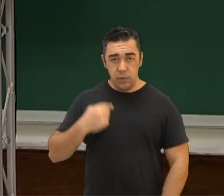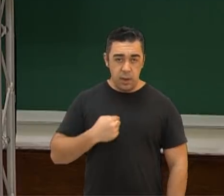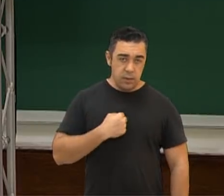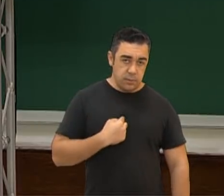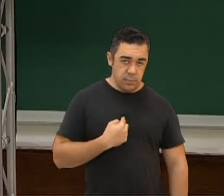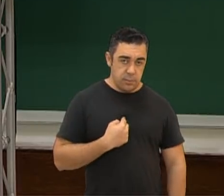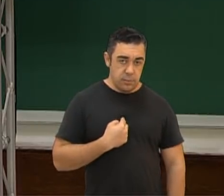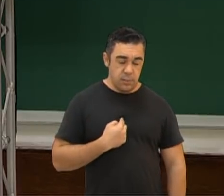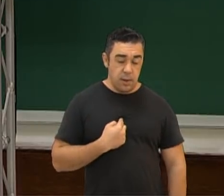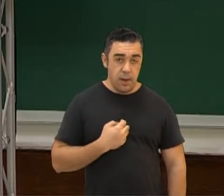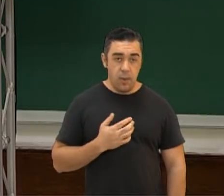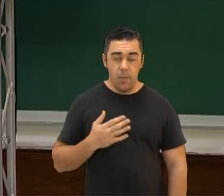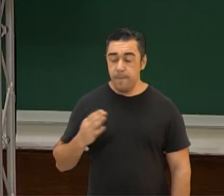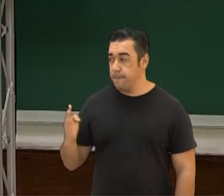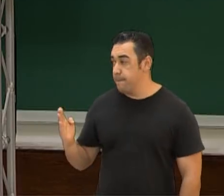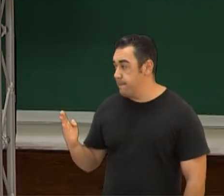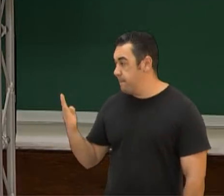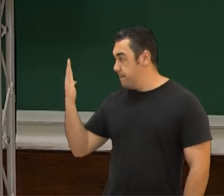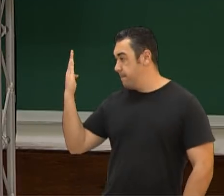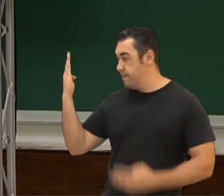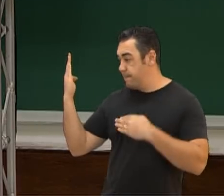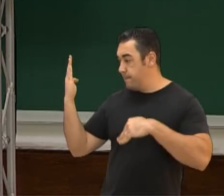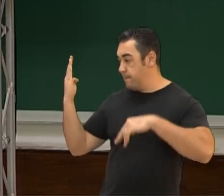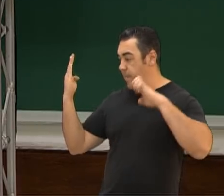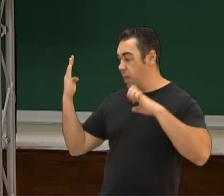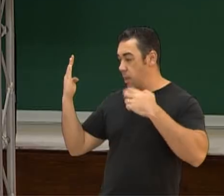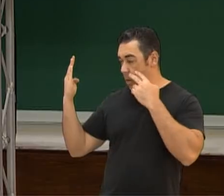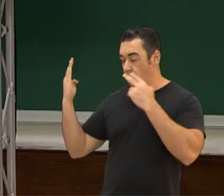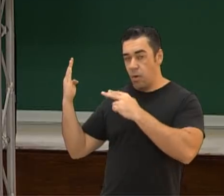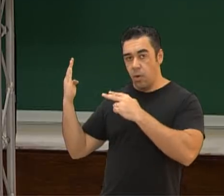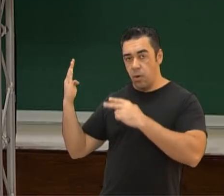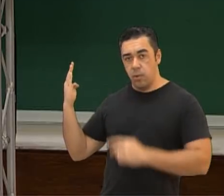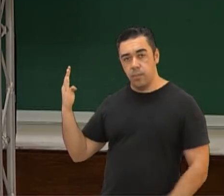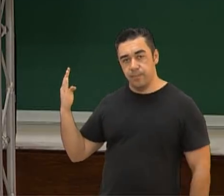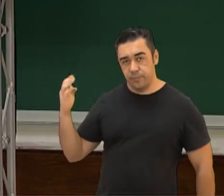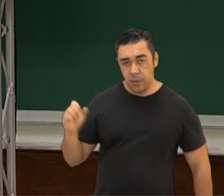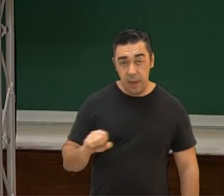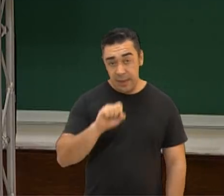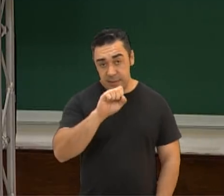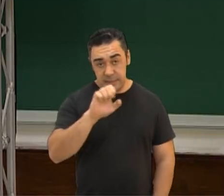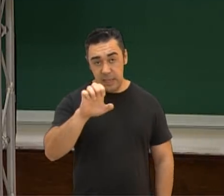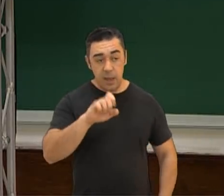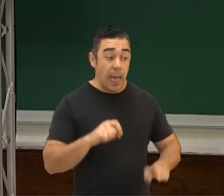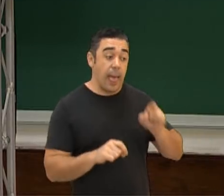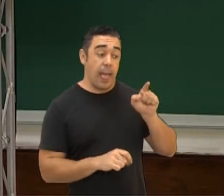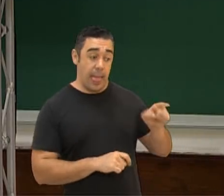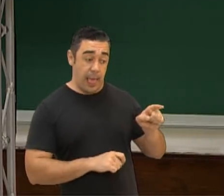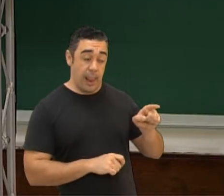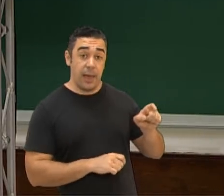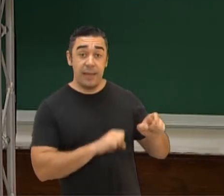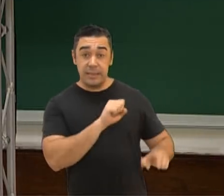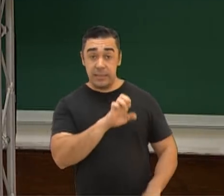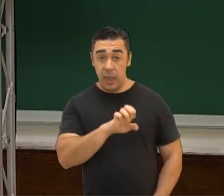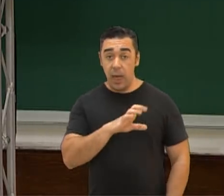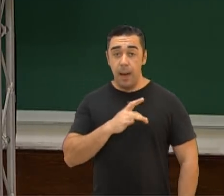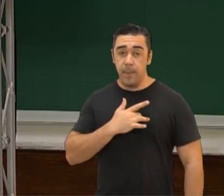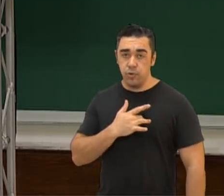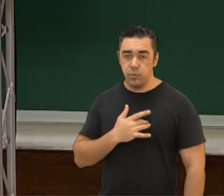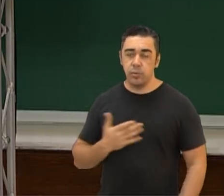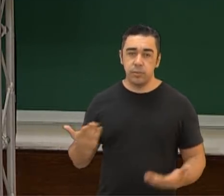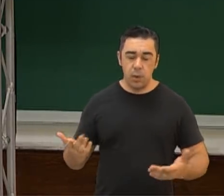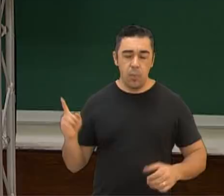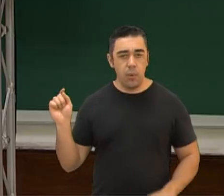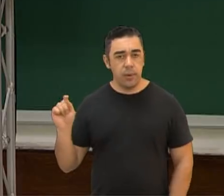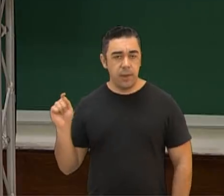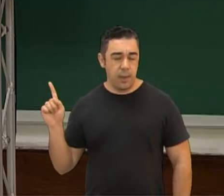né? Então, eu me olho no espelho. Qual é o sujeito? Eu. Quem pratica a ação do verbo? Eu. Né? E quem que é o predicado?